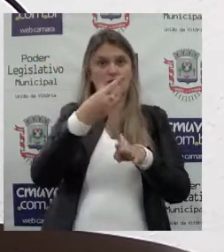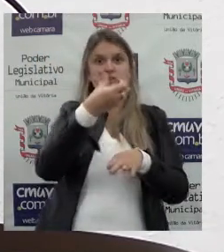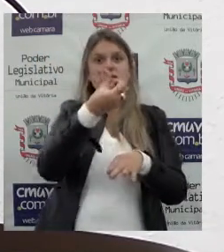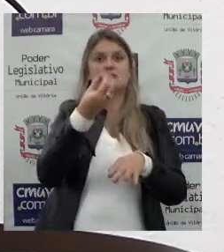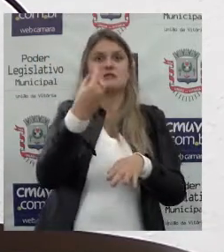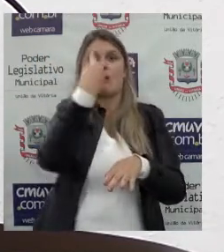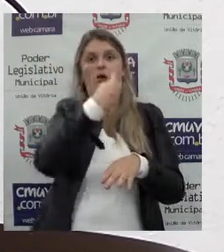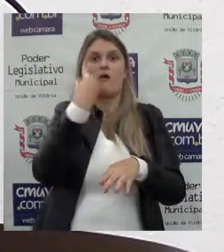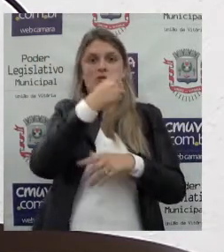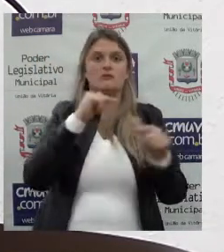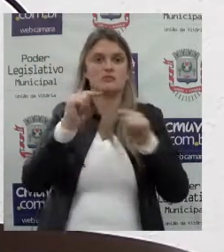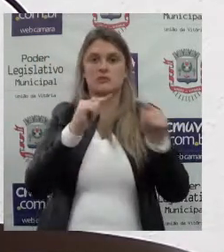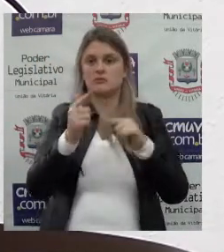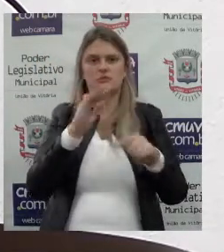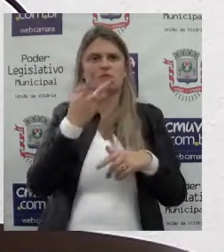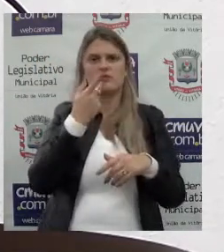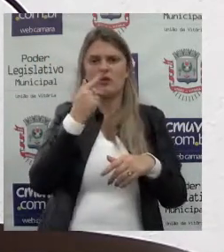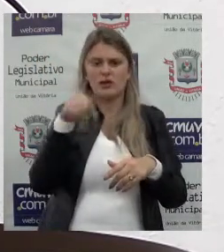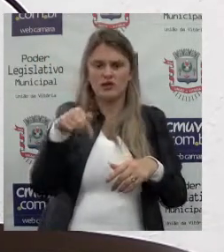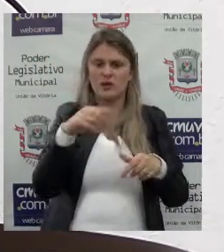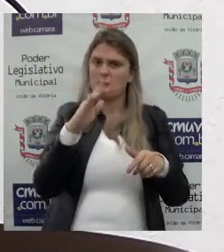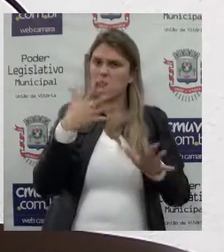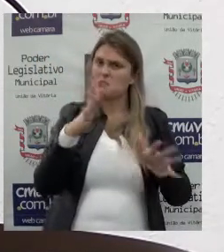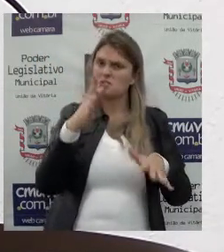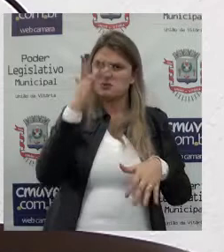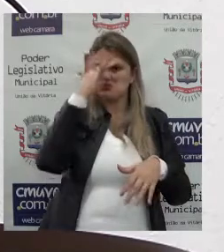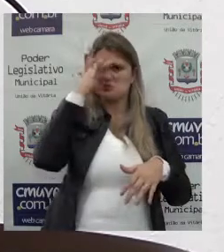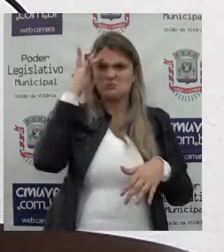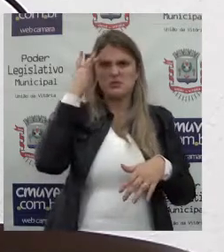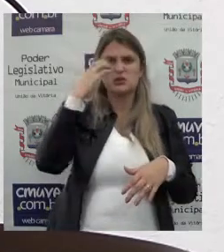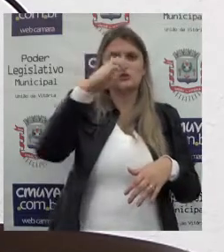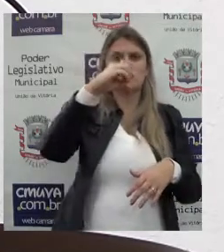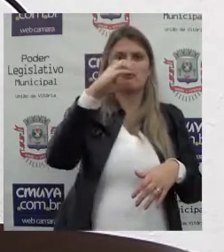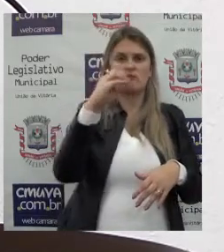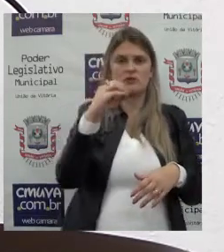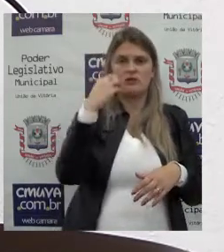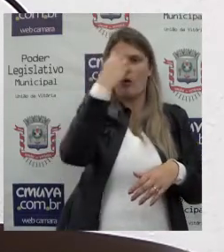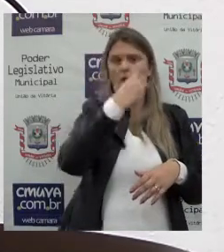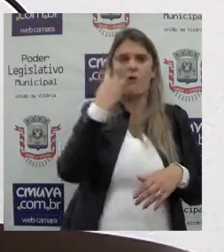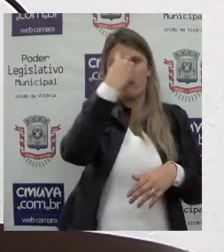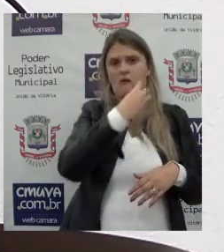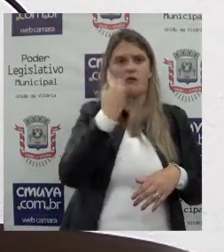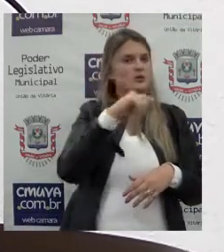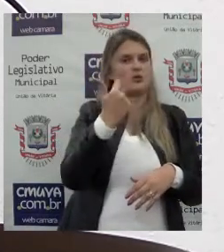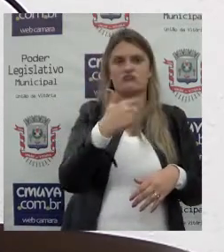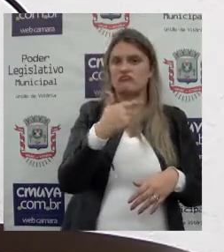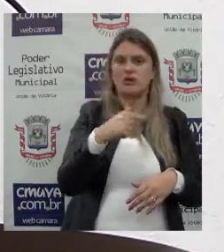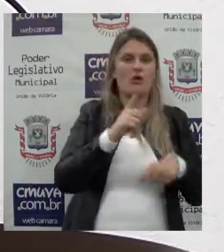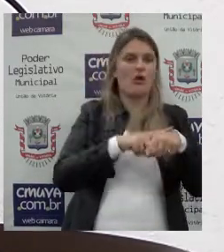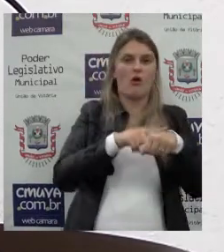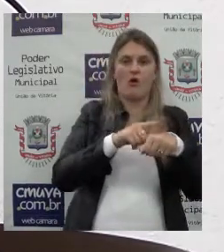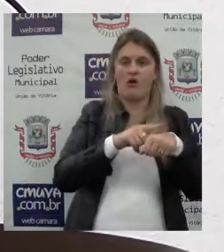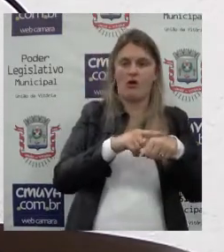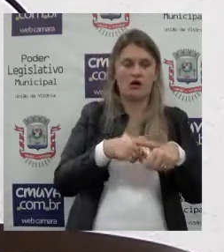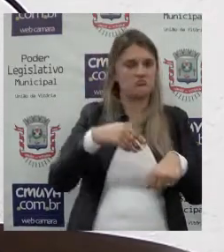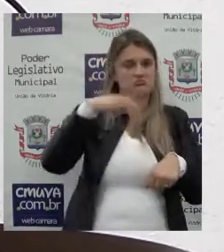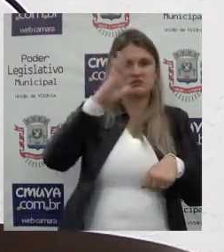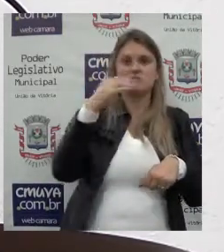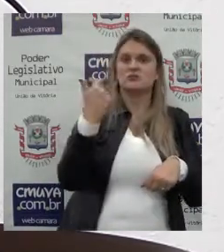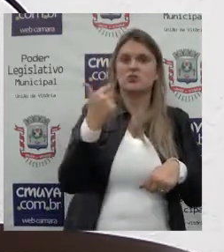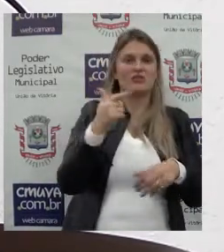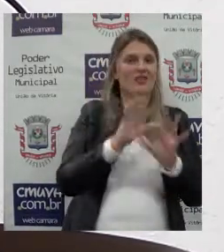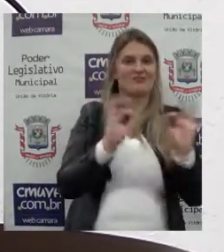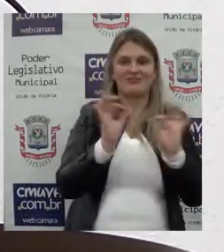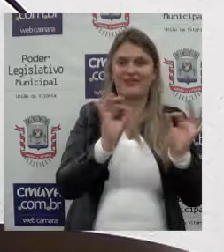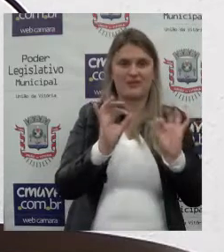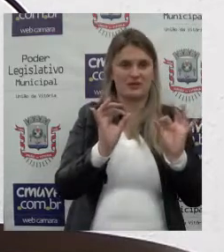Nós não trabalhamos 60 horas semanais, pode ter certeza. A maioria média dentro do destacamento, somar todos os policiais, em torno de 90 horas semanal. E não temos hora extra, não temos adicional